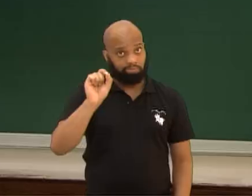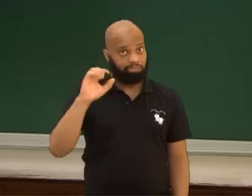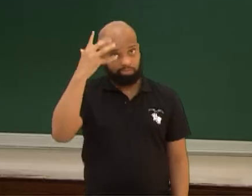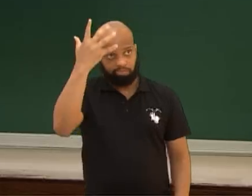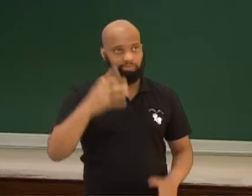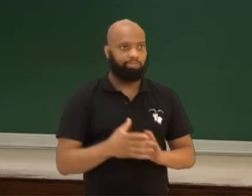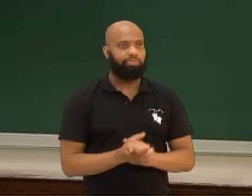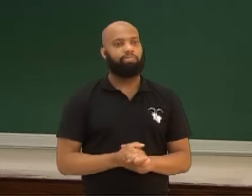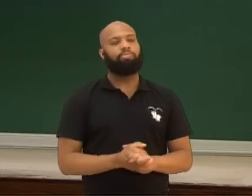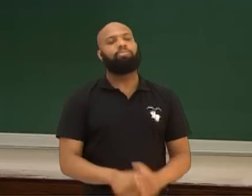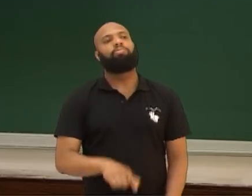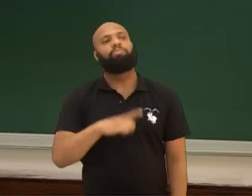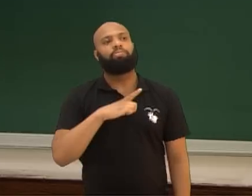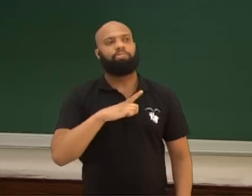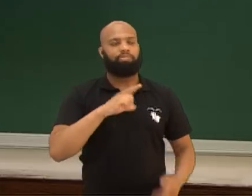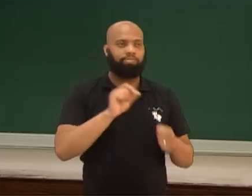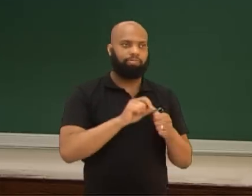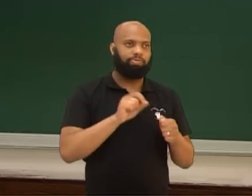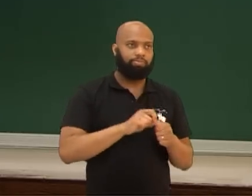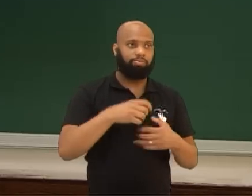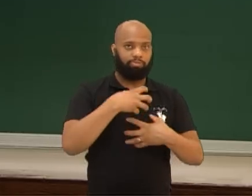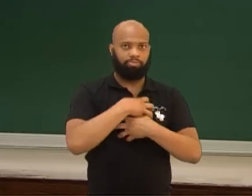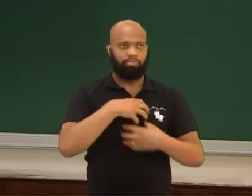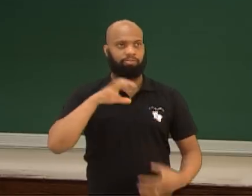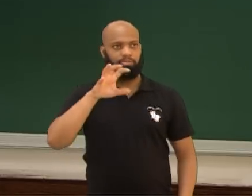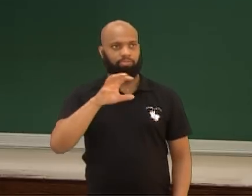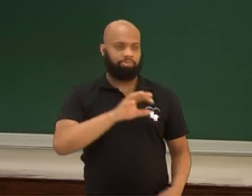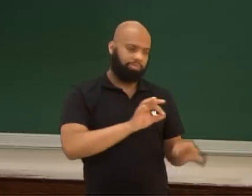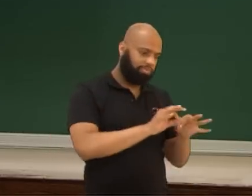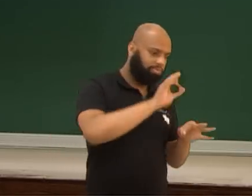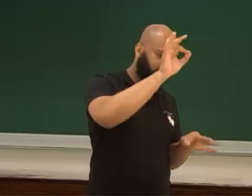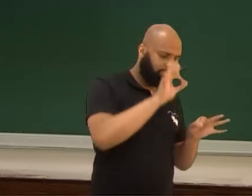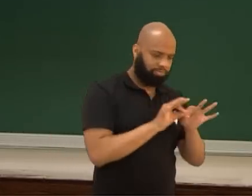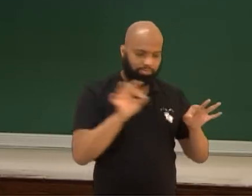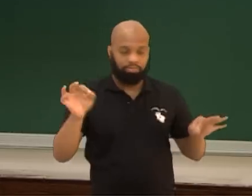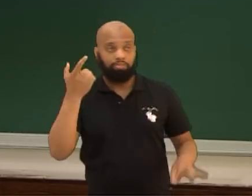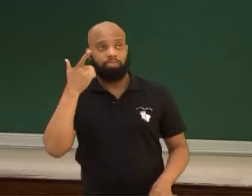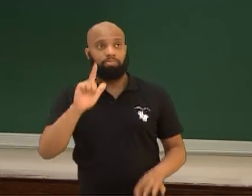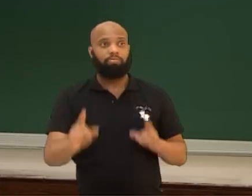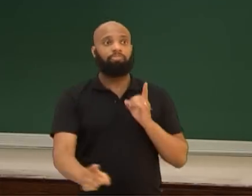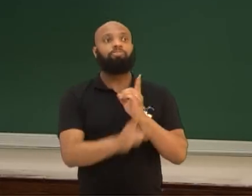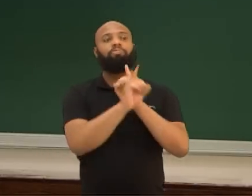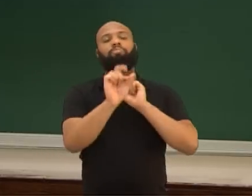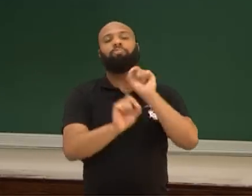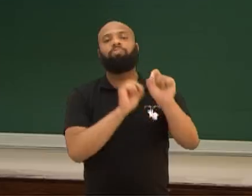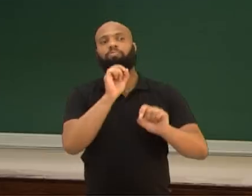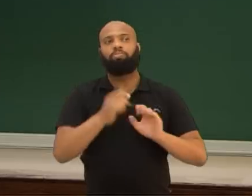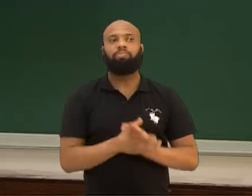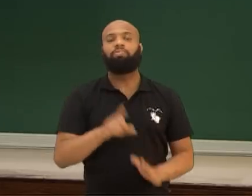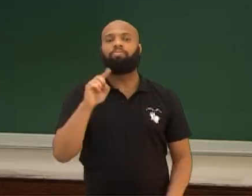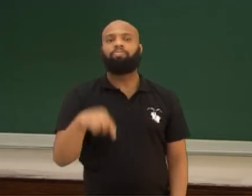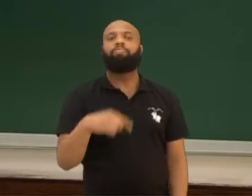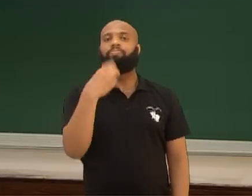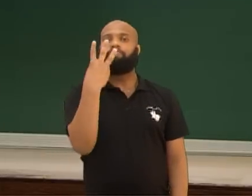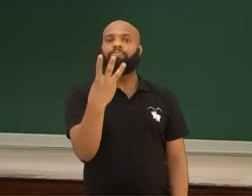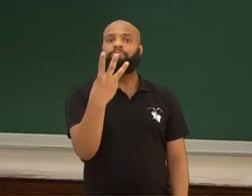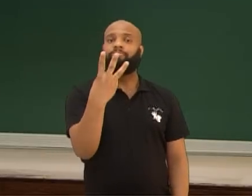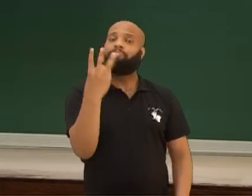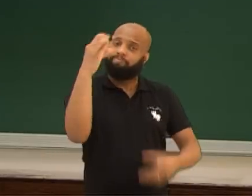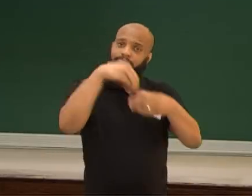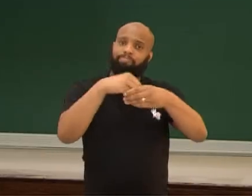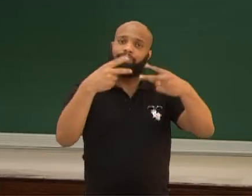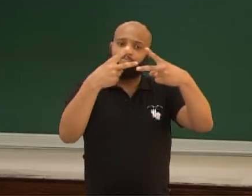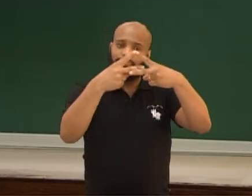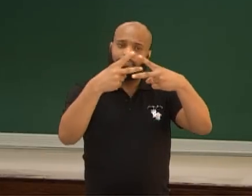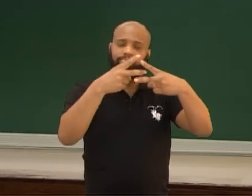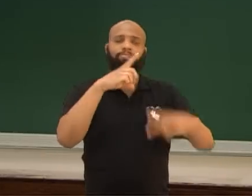aqui? Quando eu tracei essas diagonais, eu obtive 3